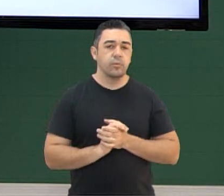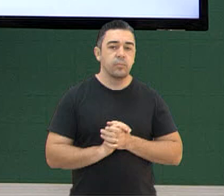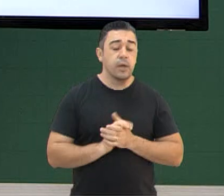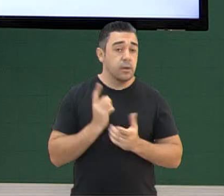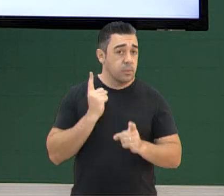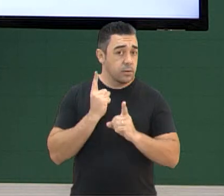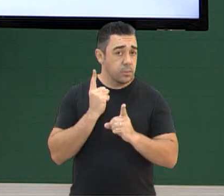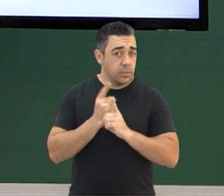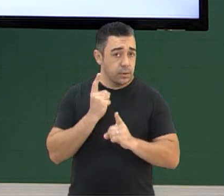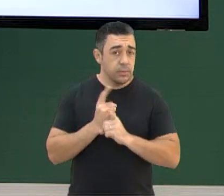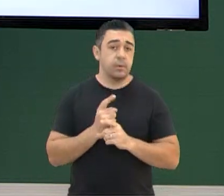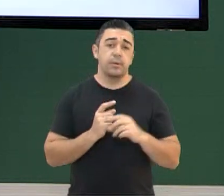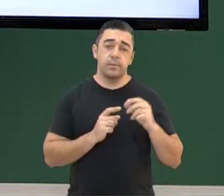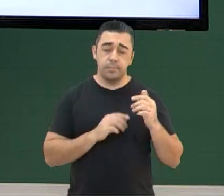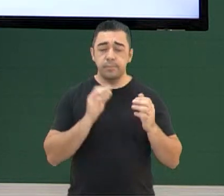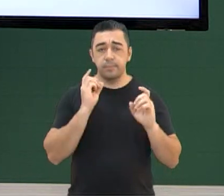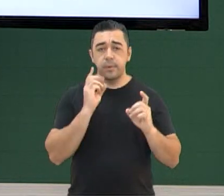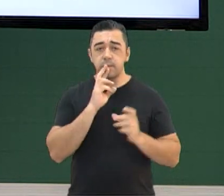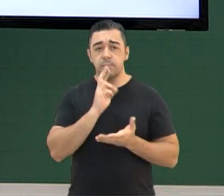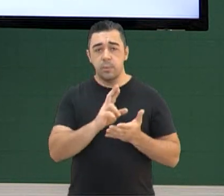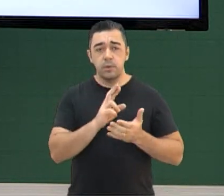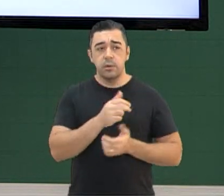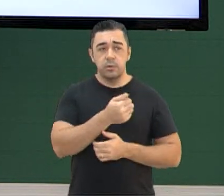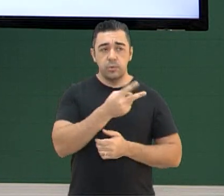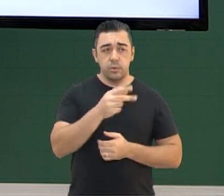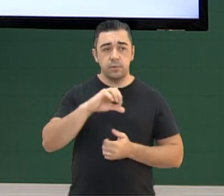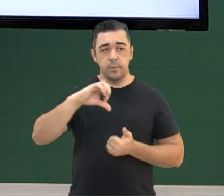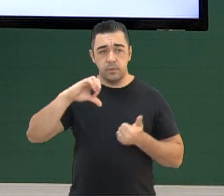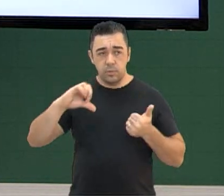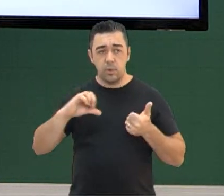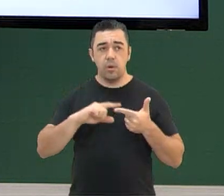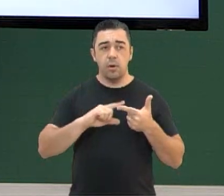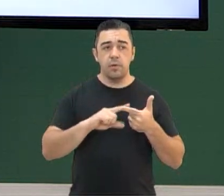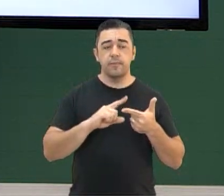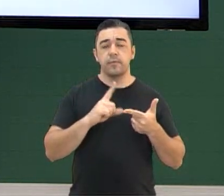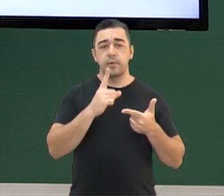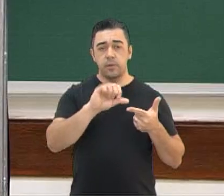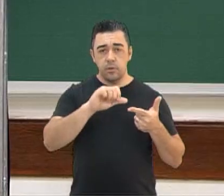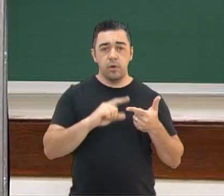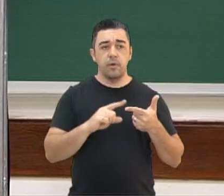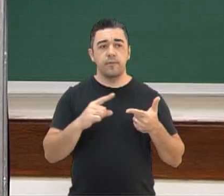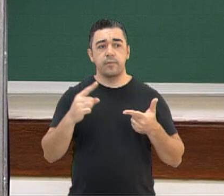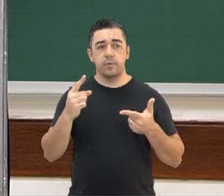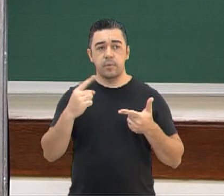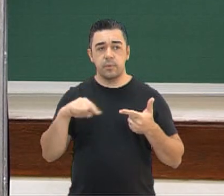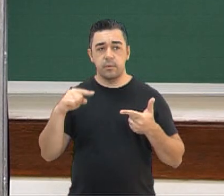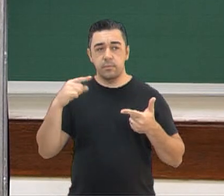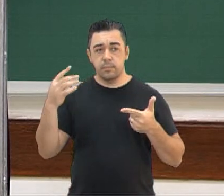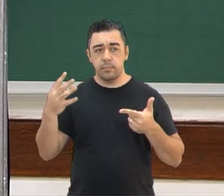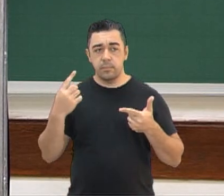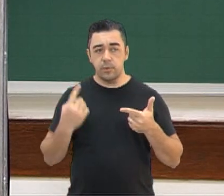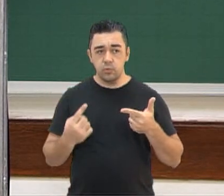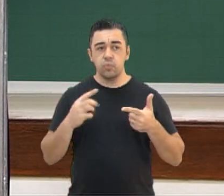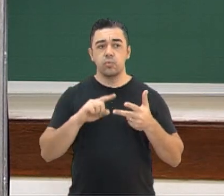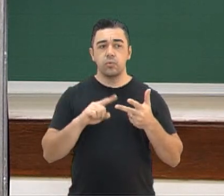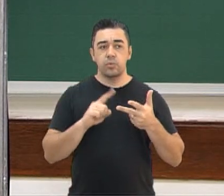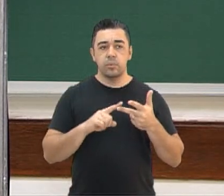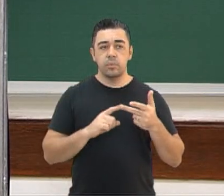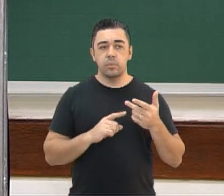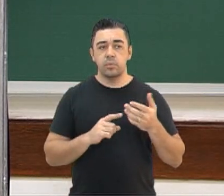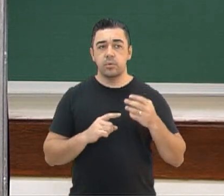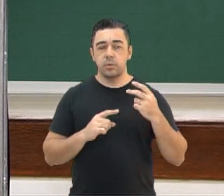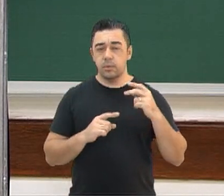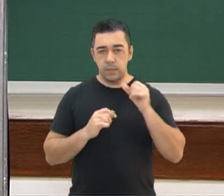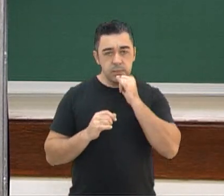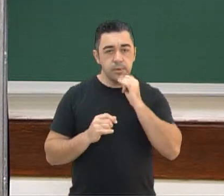resultado, certo? 12 mais 7, que é 19, 5 menos 1, que é 4, menos 3 mais 2, que é